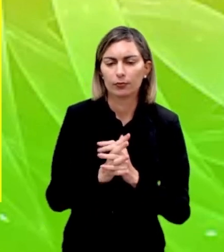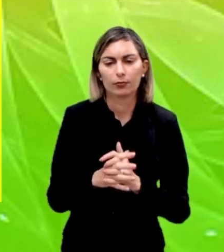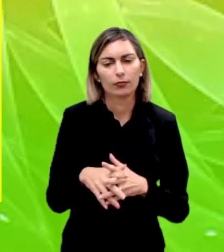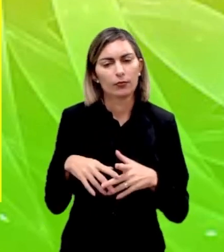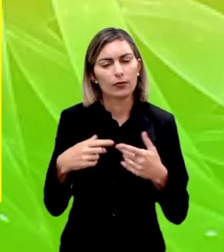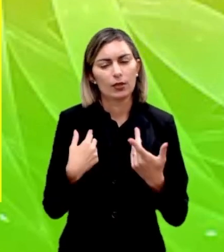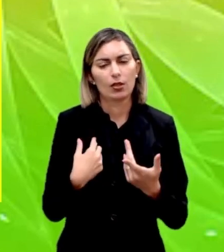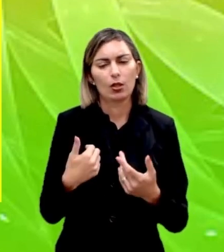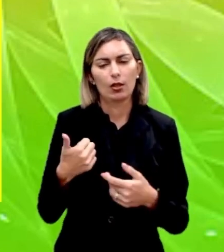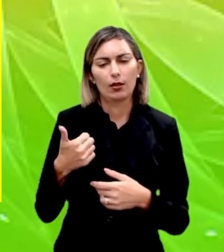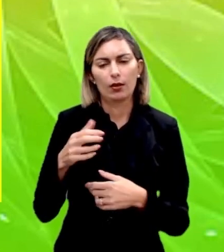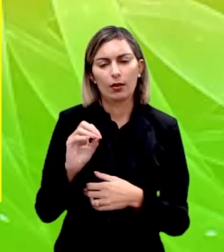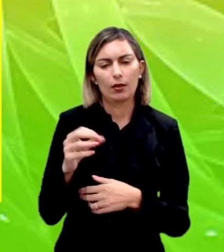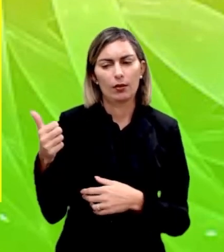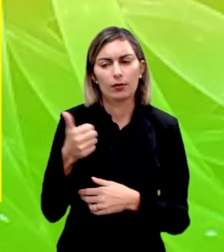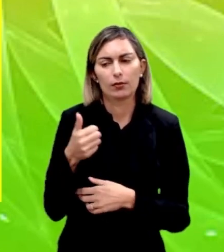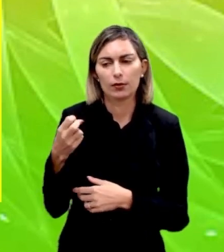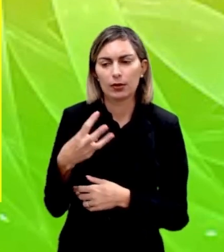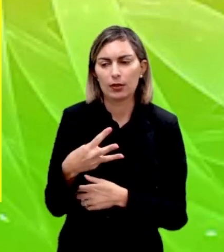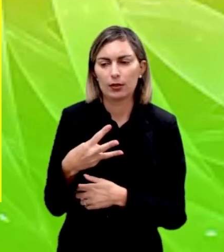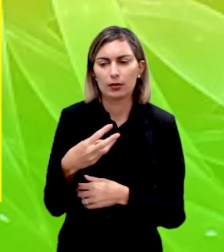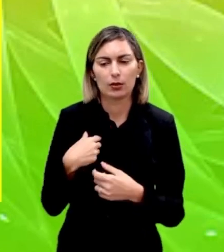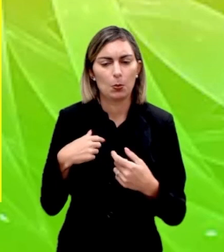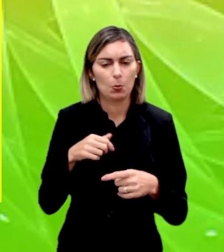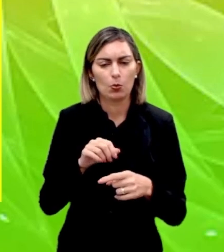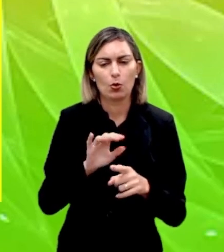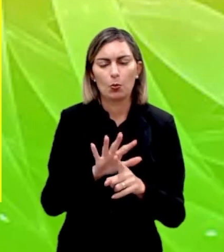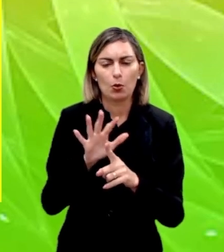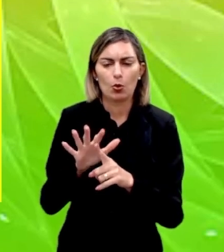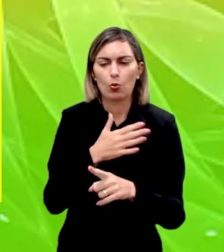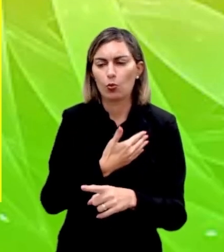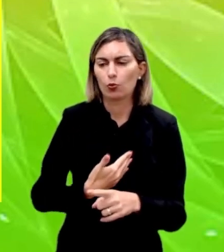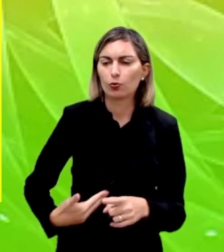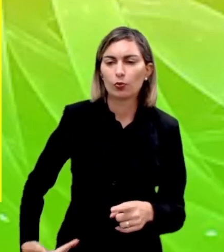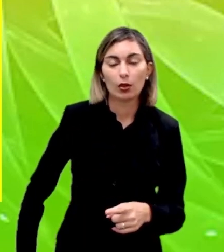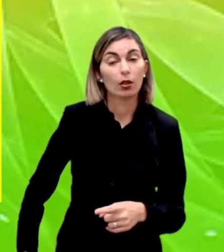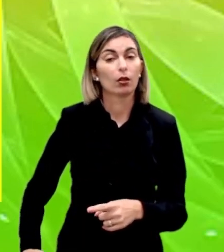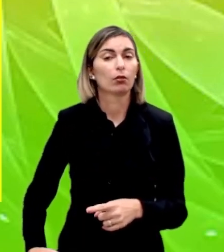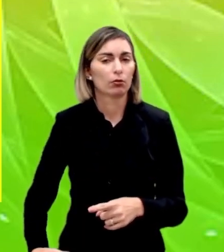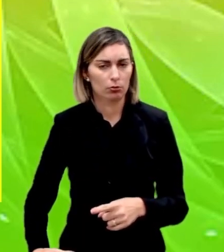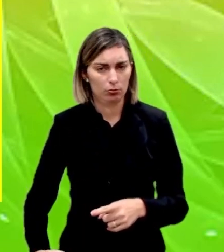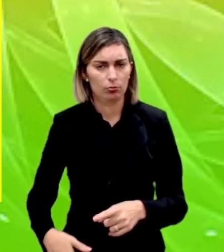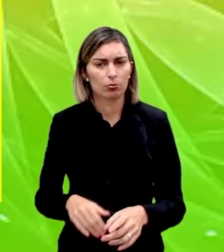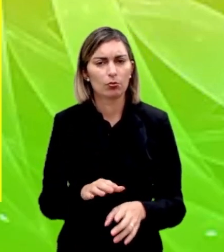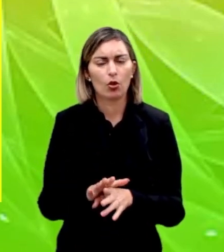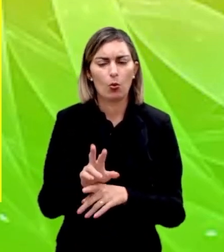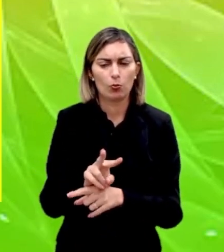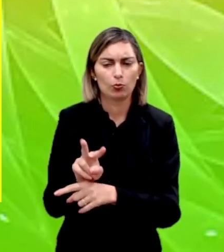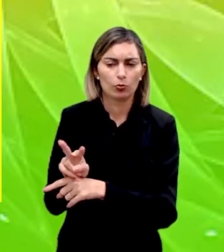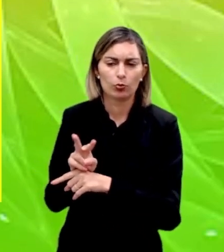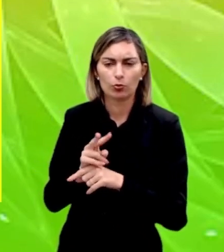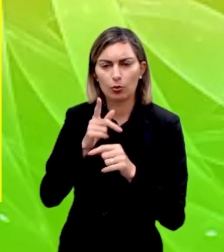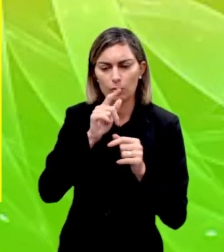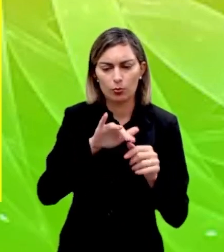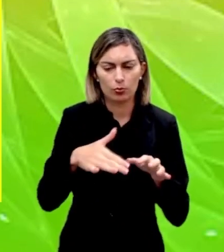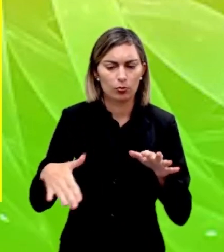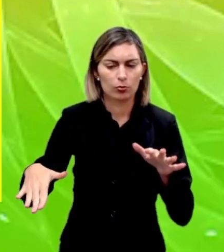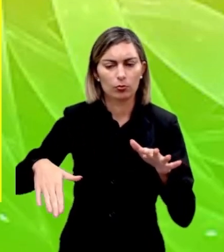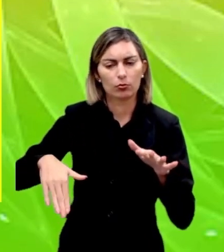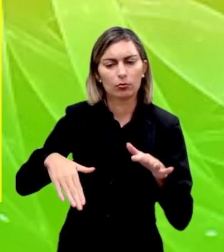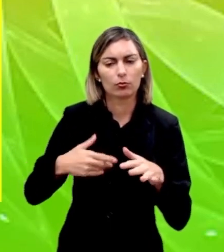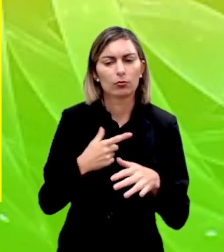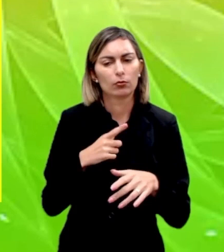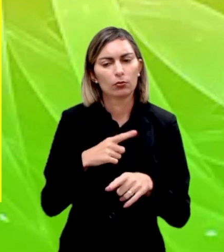E o 13º é pressionar o governo para que a conservação dos oceanos